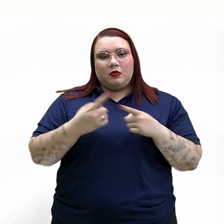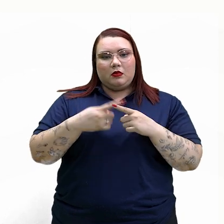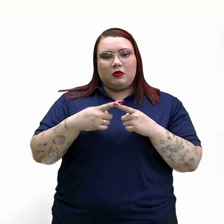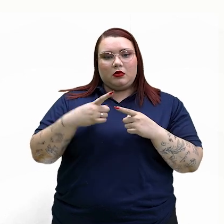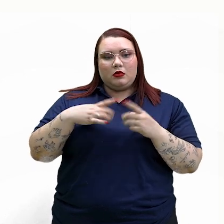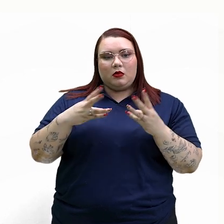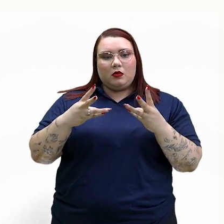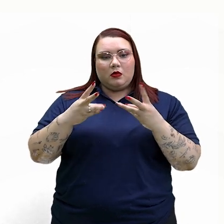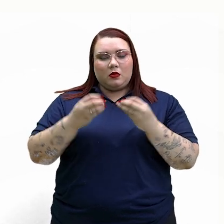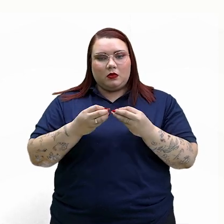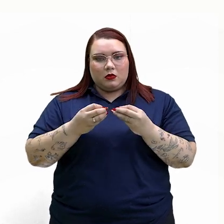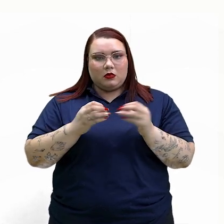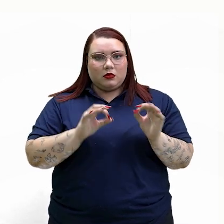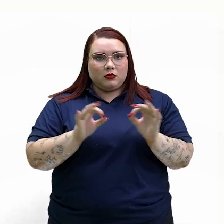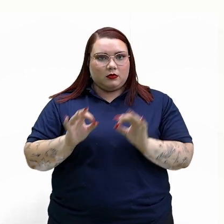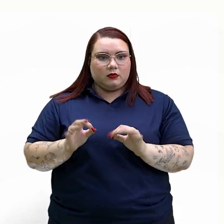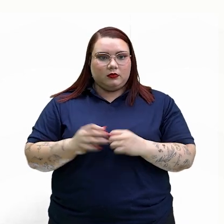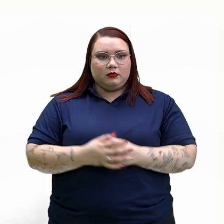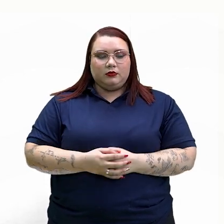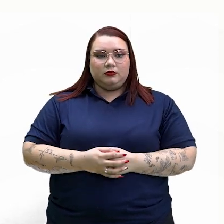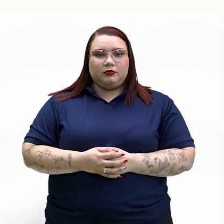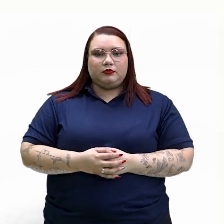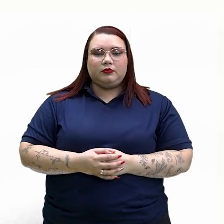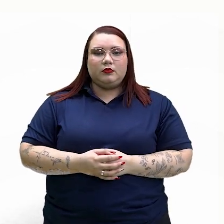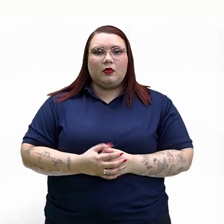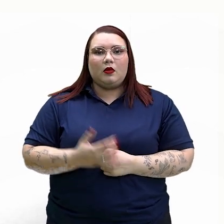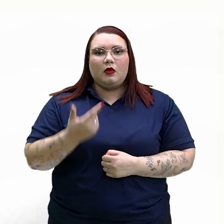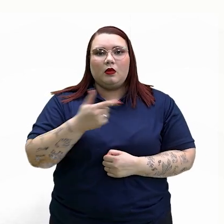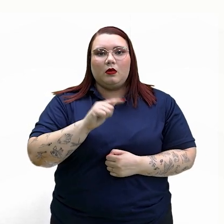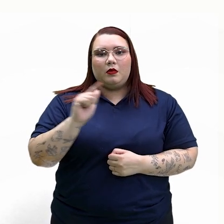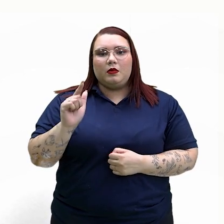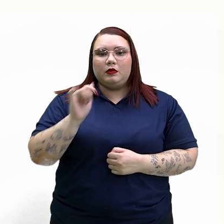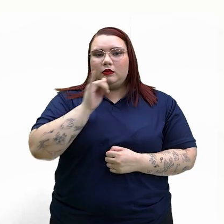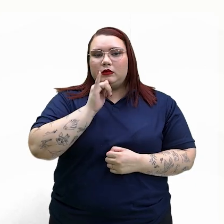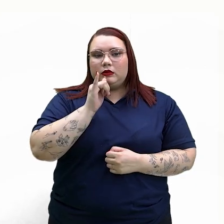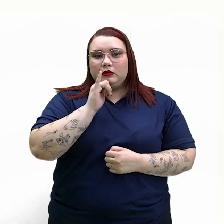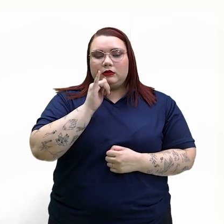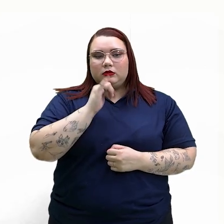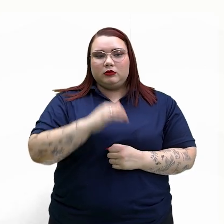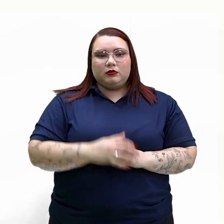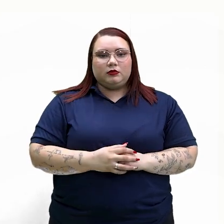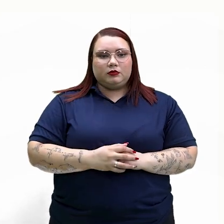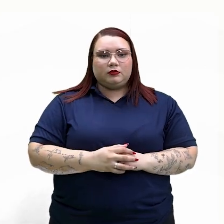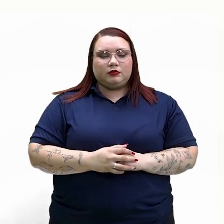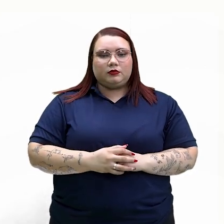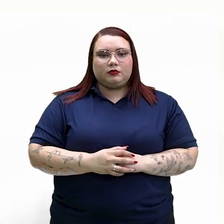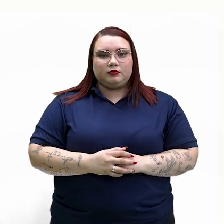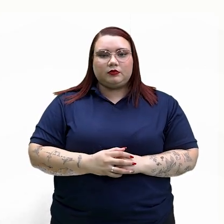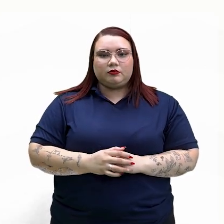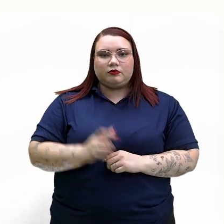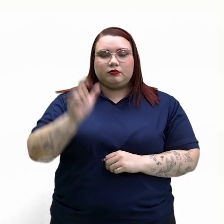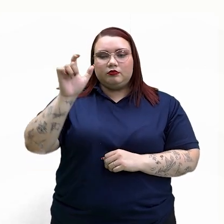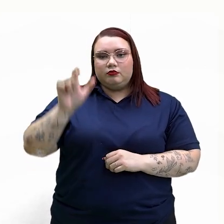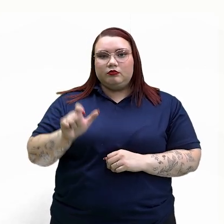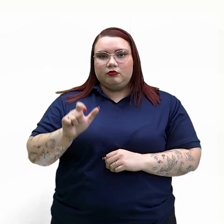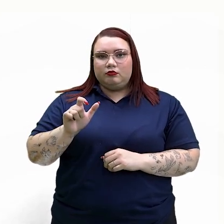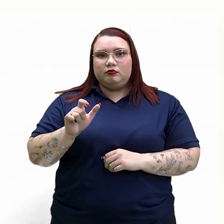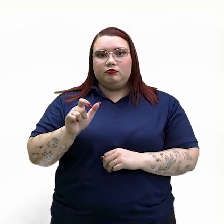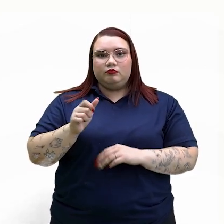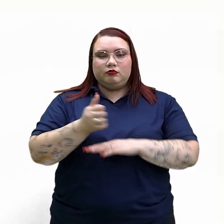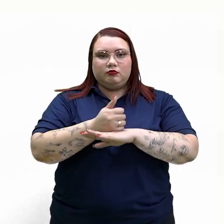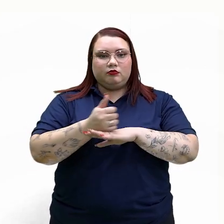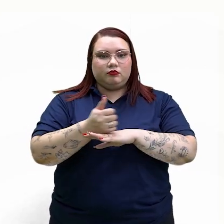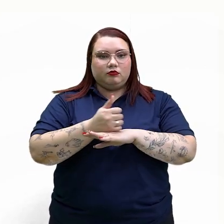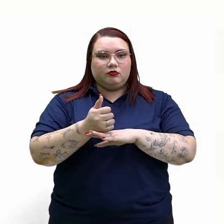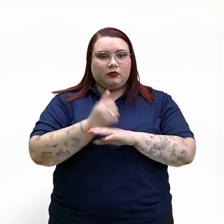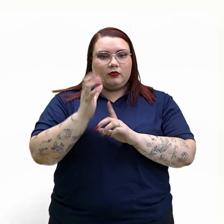2 linhas, tudo bem? Então, vamos a mais um exemplo, que diz assim: